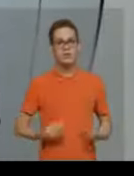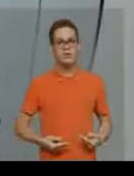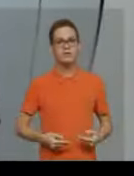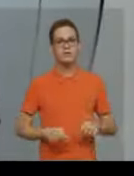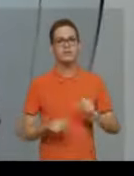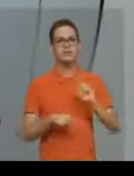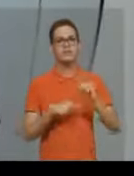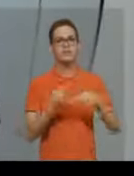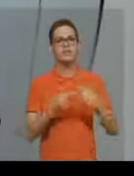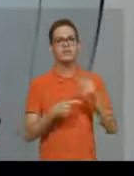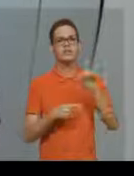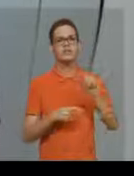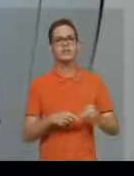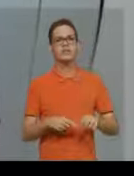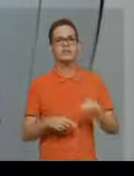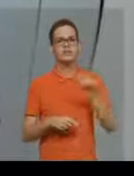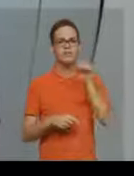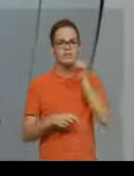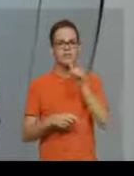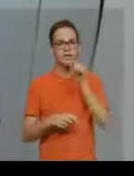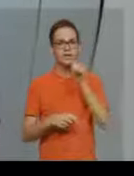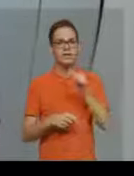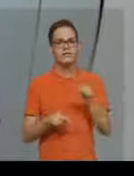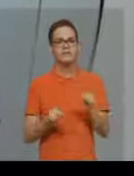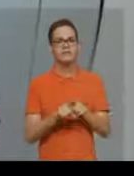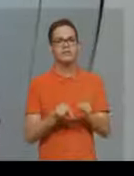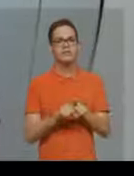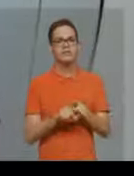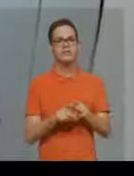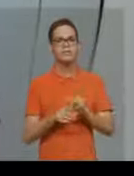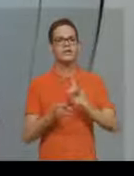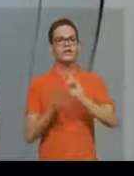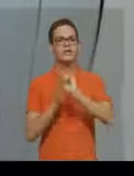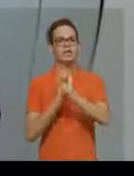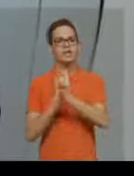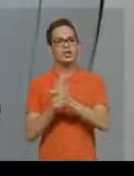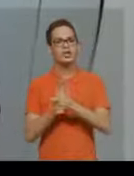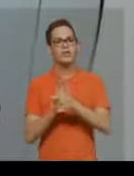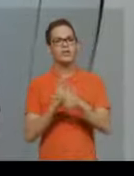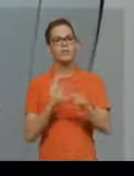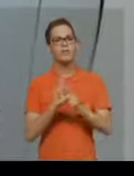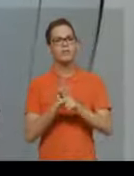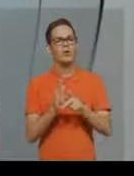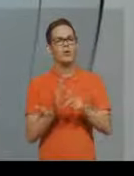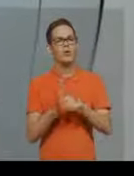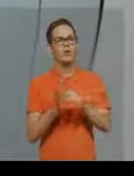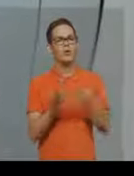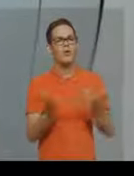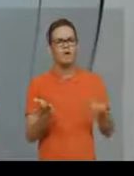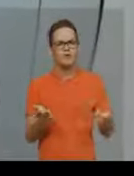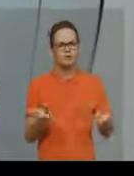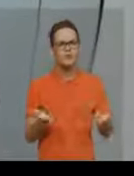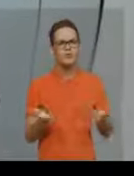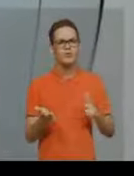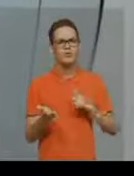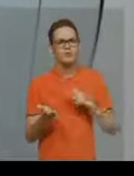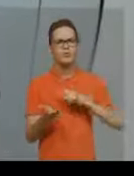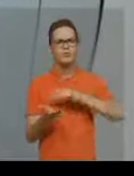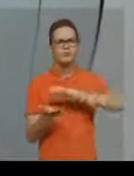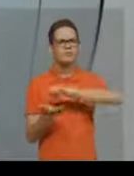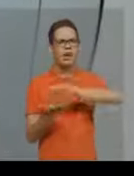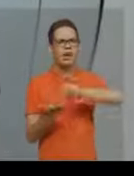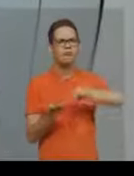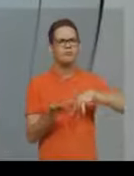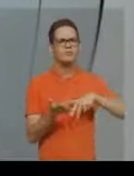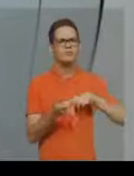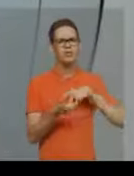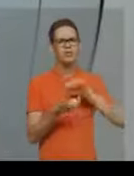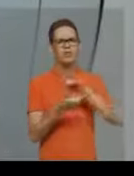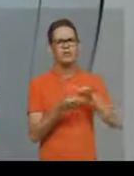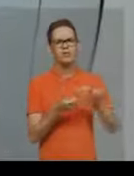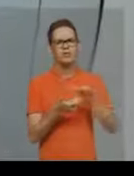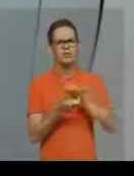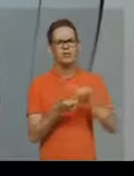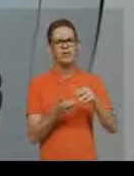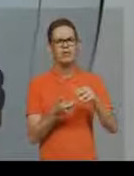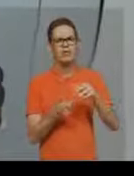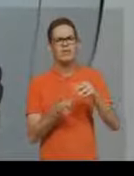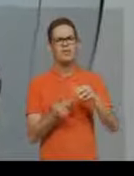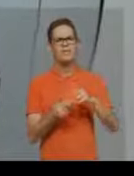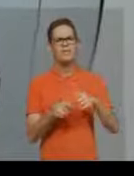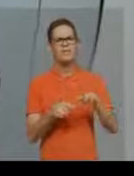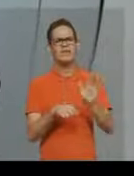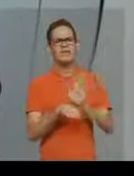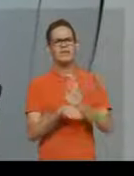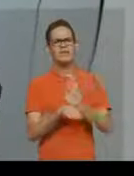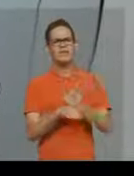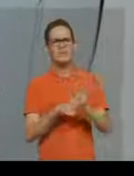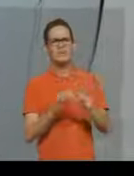das mulheres. Trabalhei muito no gênero jornalístico, então tem relatos, e multiletramento, que tem vídeo da Malala, tem